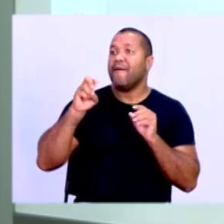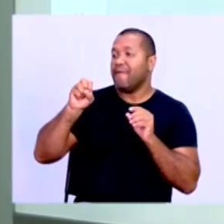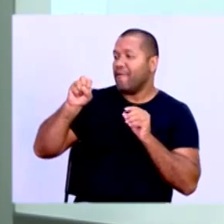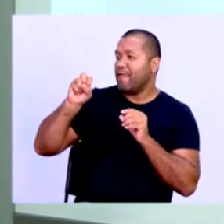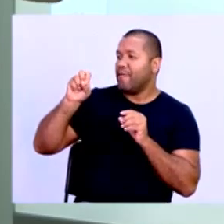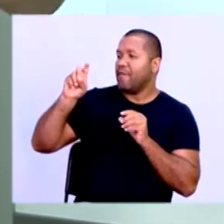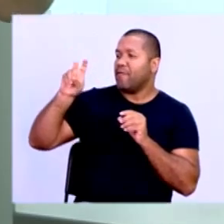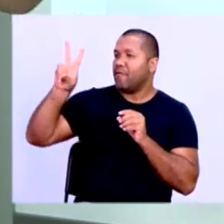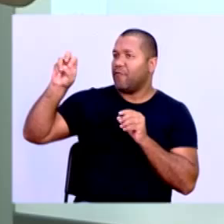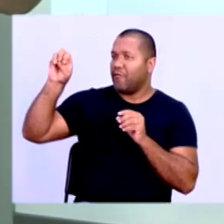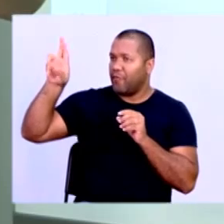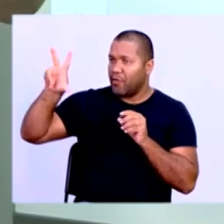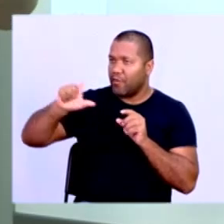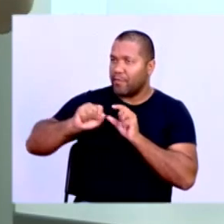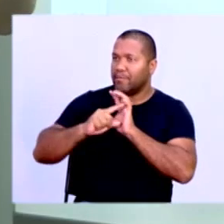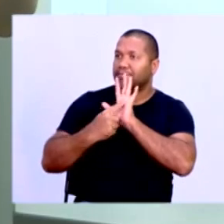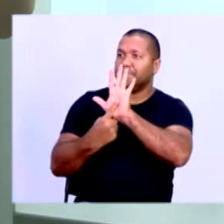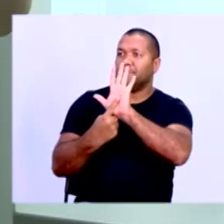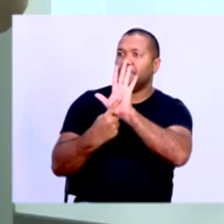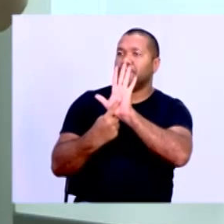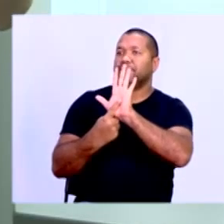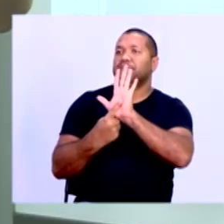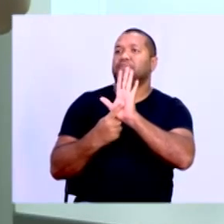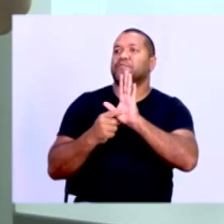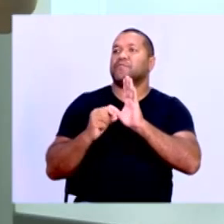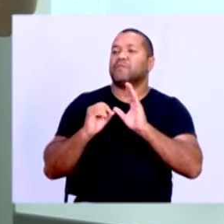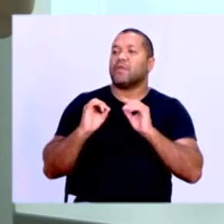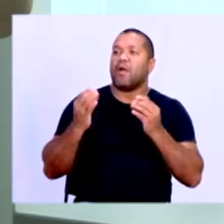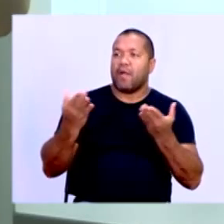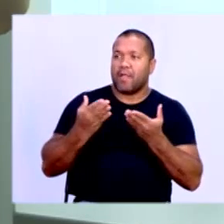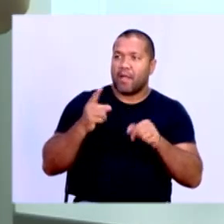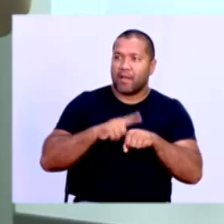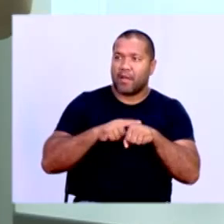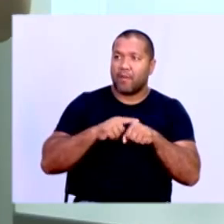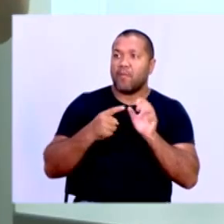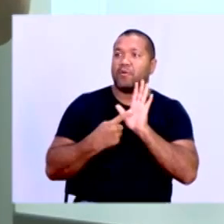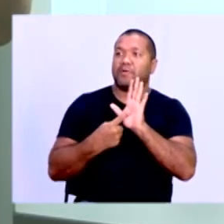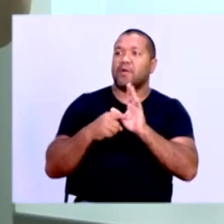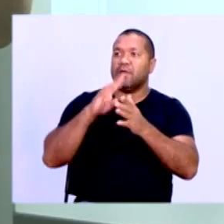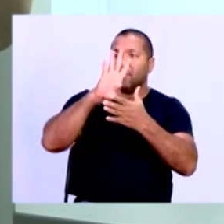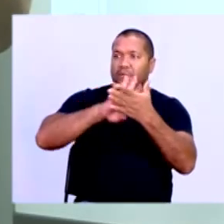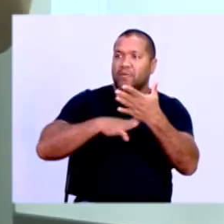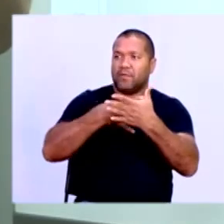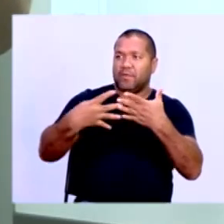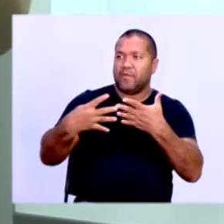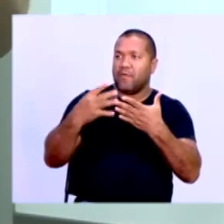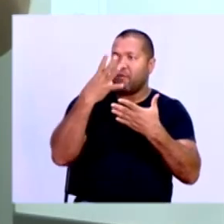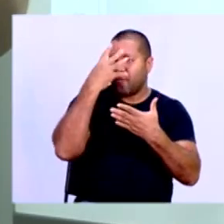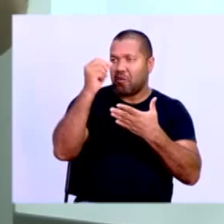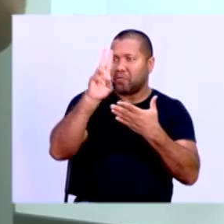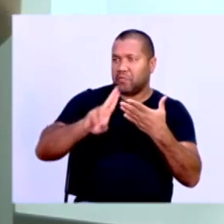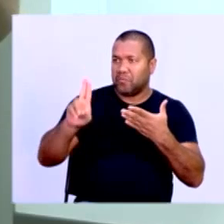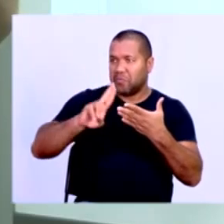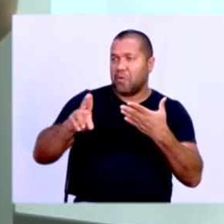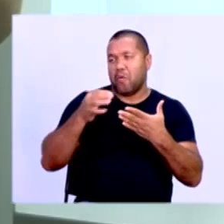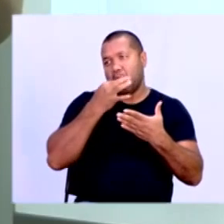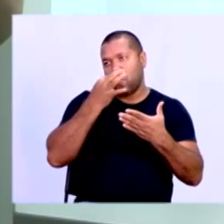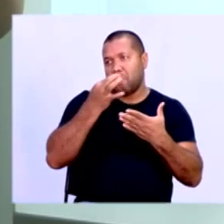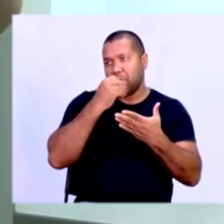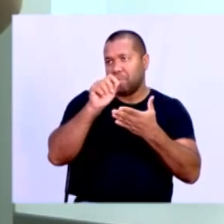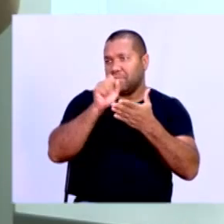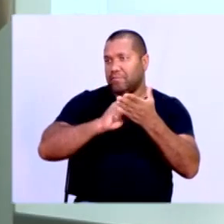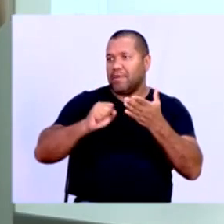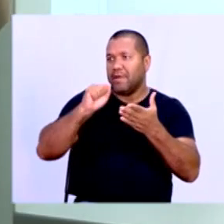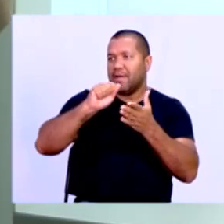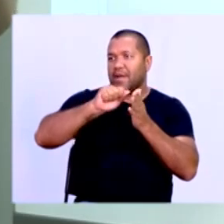quero montar uma tabela cheia de fotos e tal dos usuários, ou listar alguma informação, os comentários, artigos,